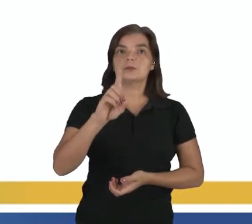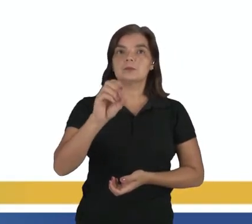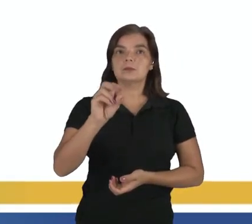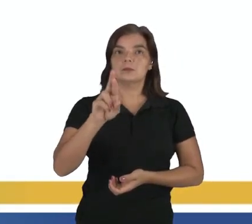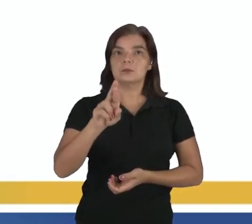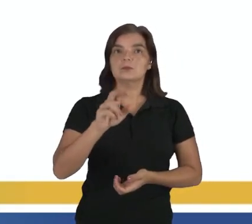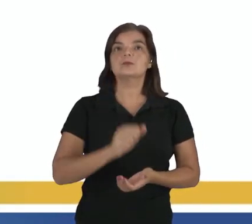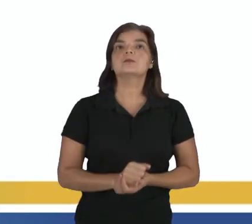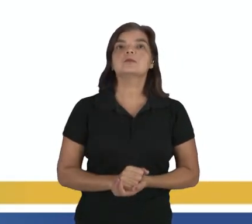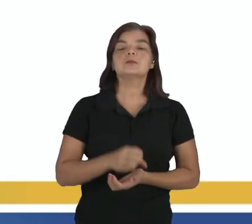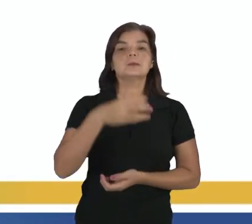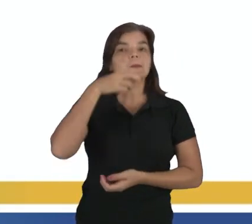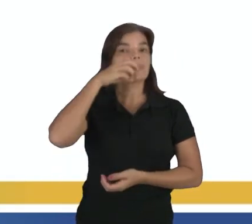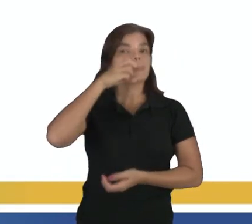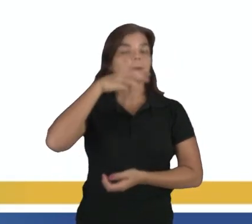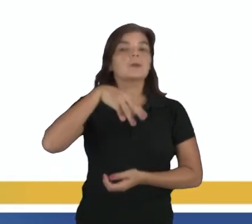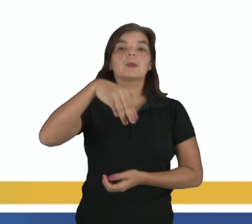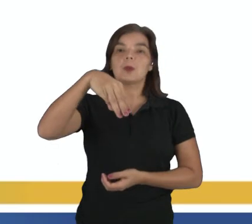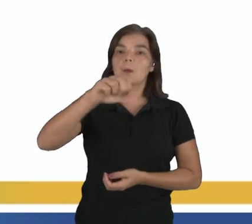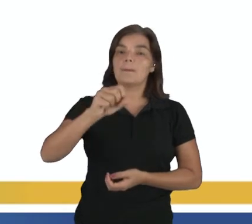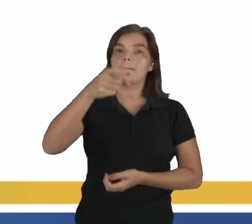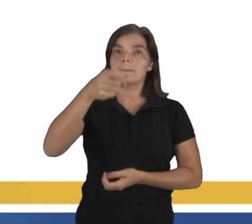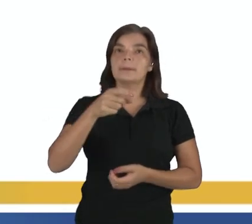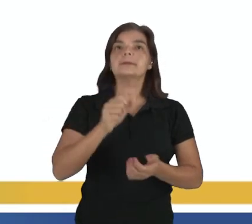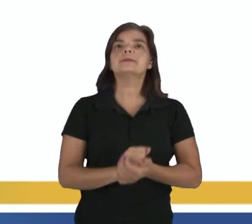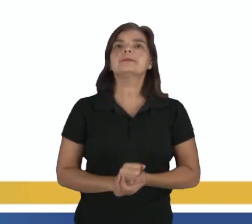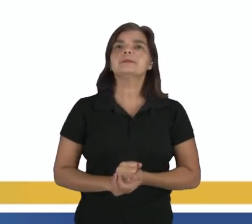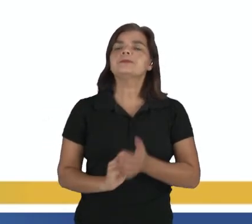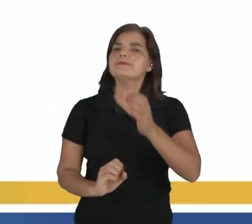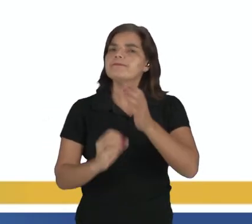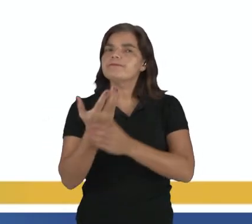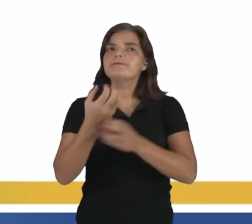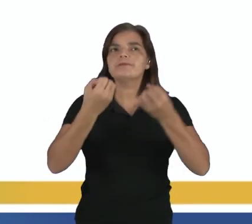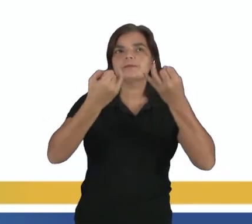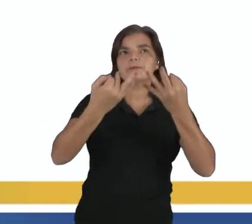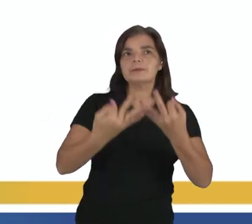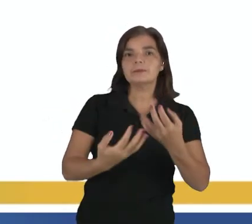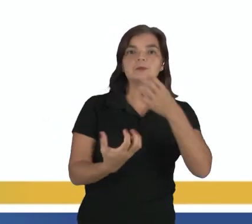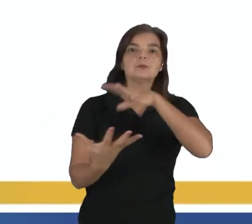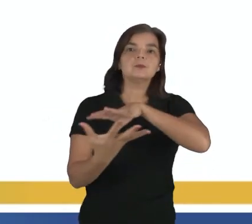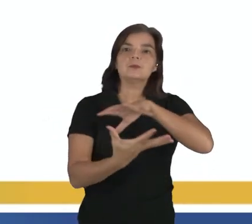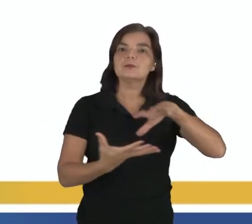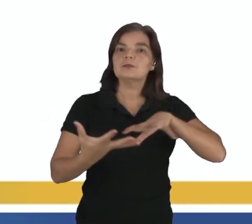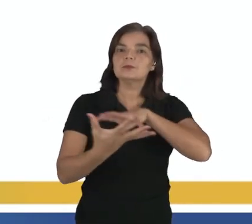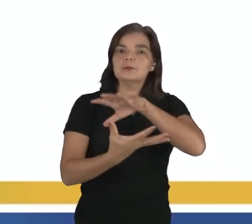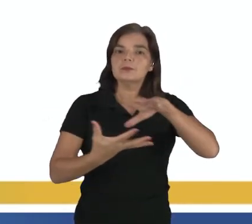Theodor Adorno e Max Horkheimer, criadores do conceito de